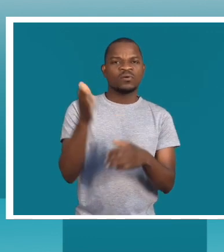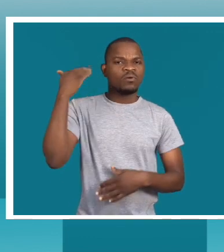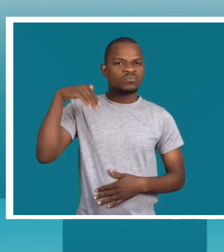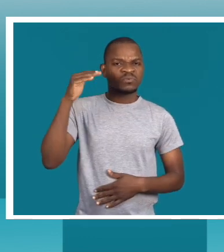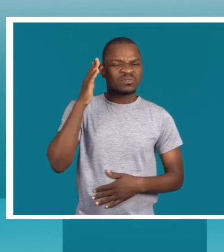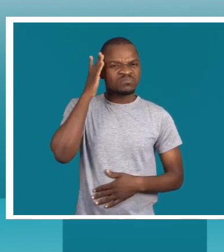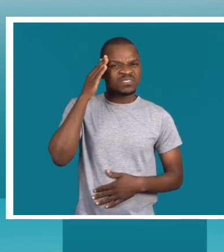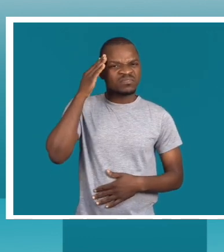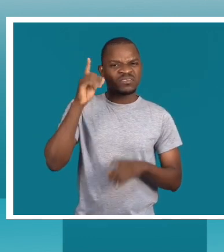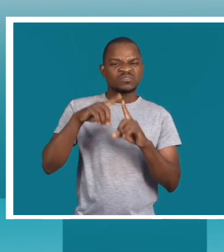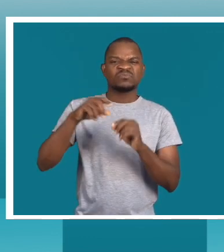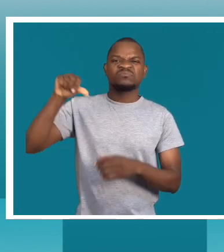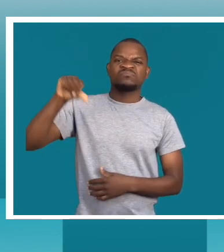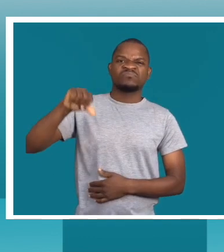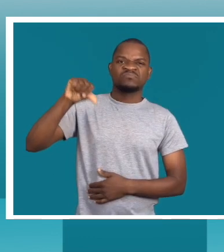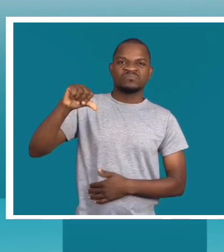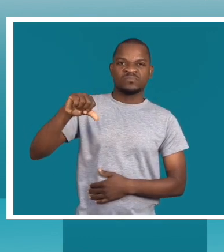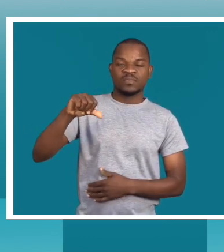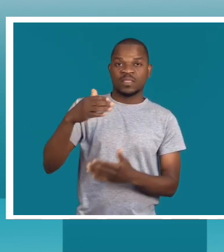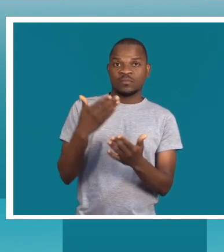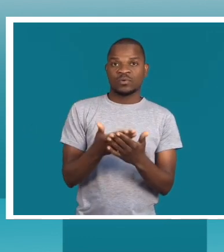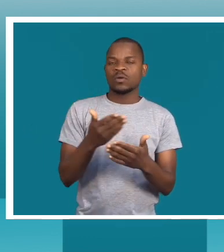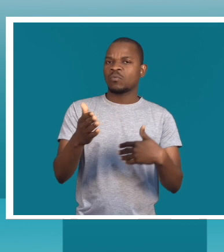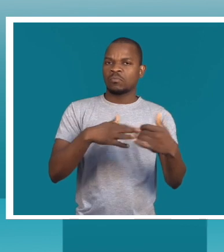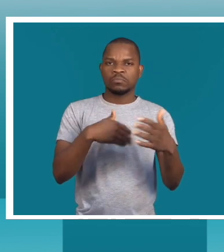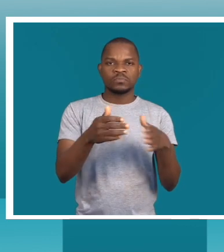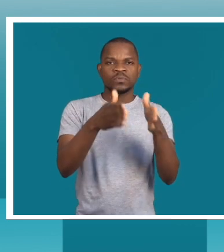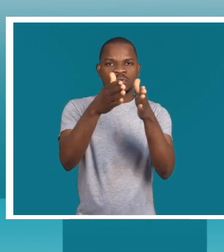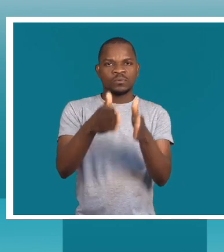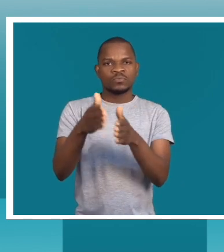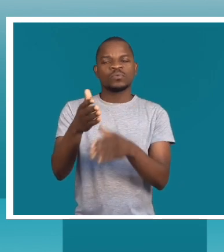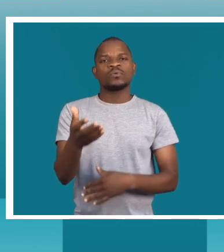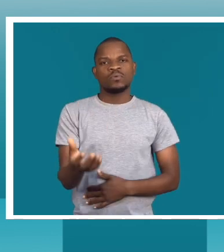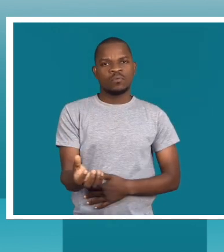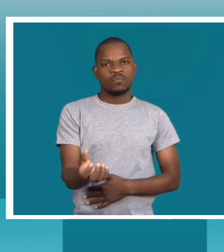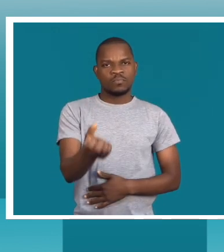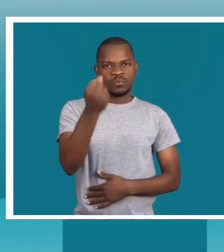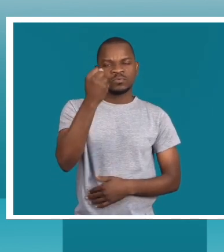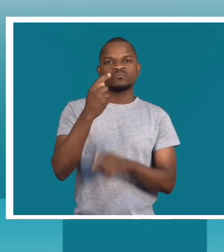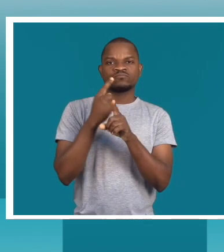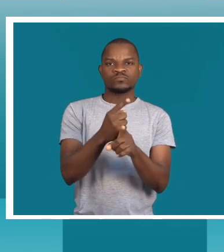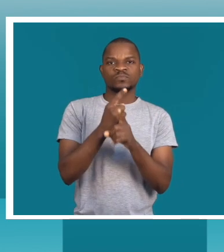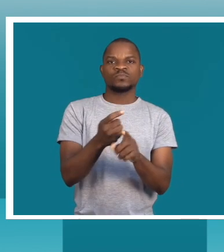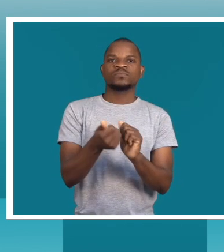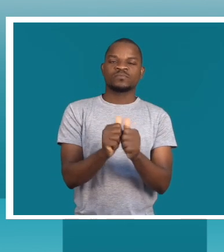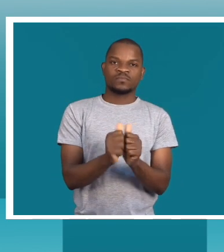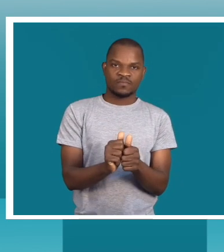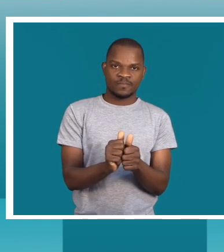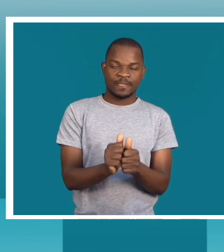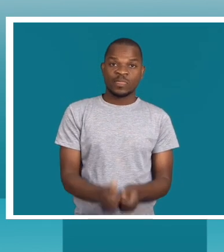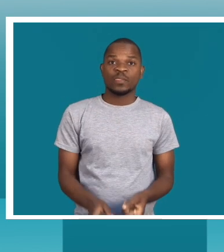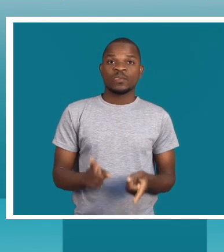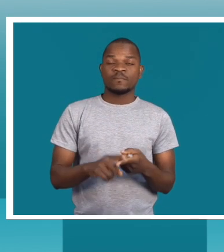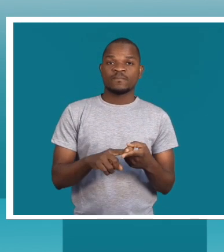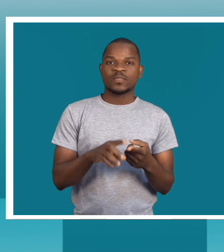bastante atrasada, porque qualquer pessoa pode e deve praticar o desporto. Havendo muitas